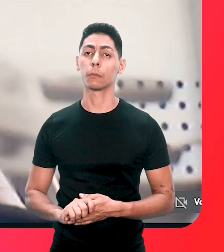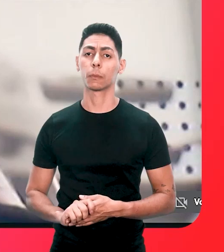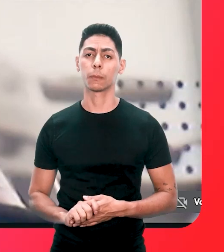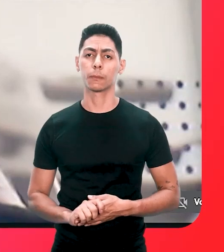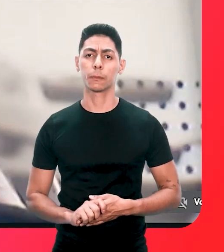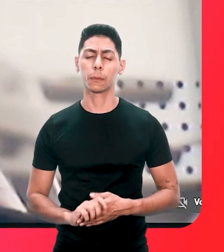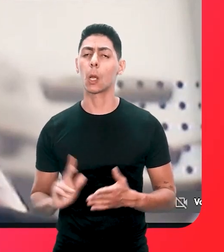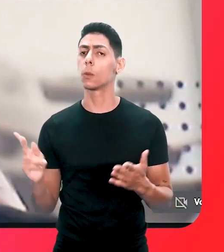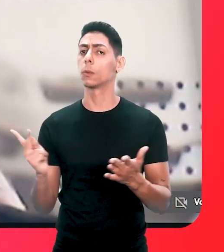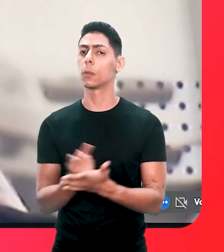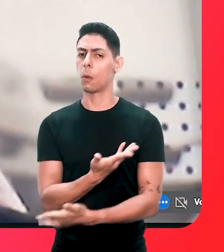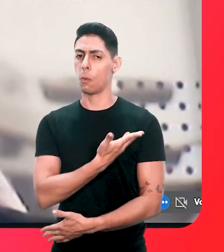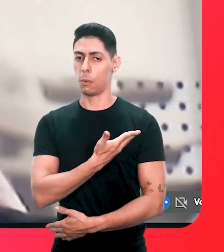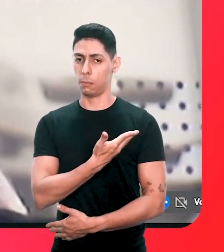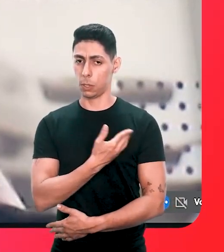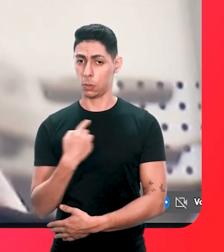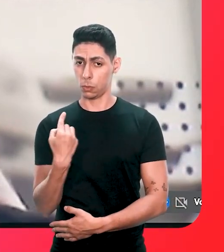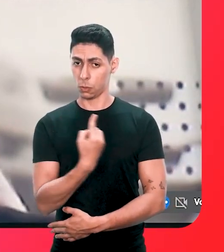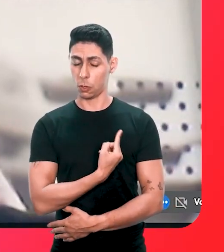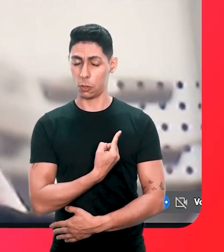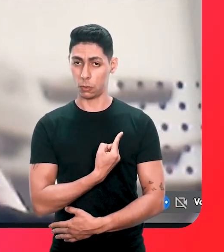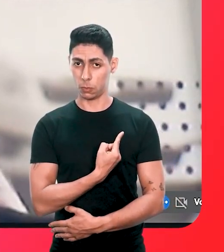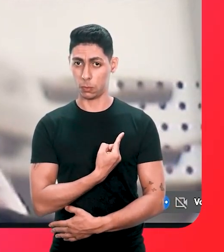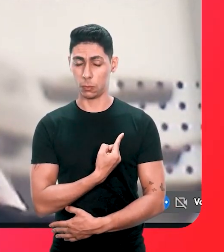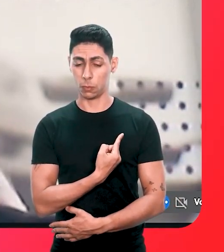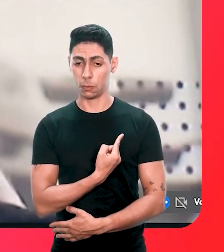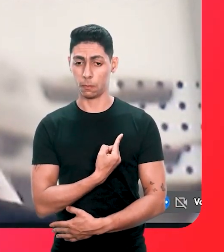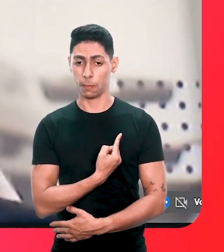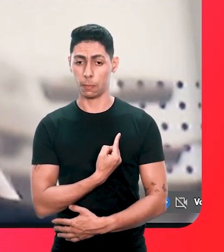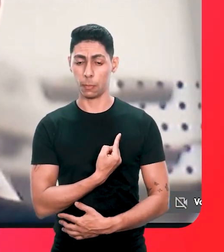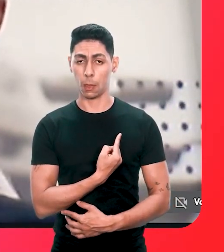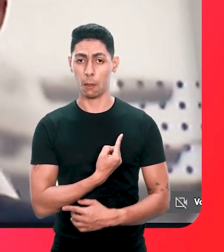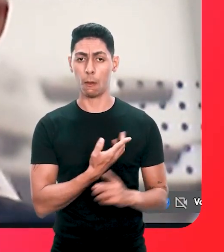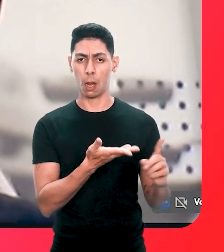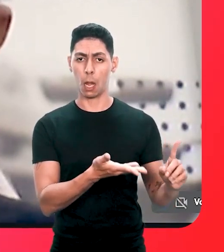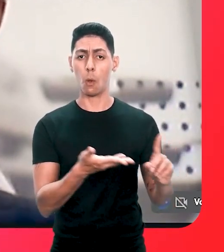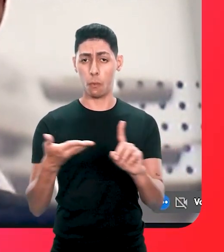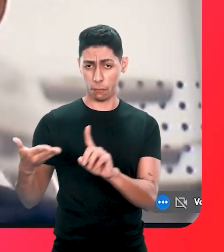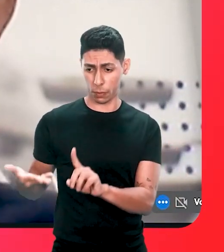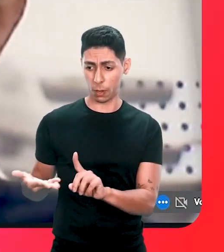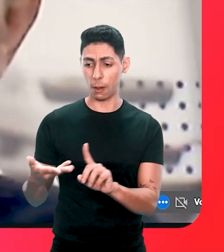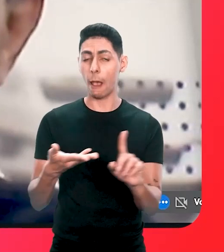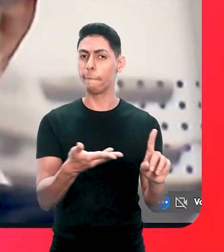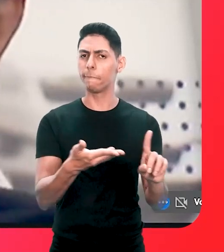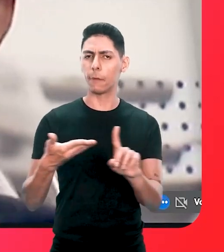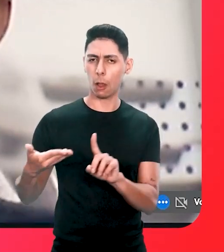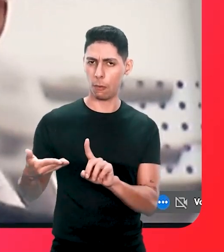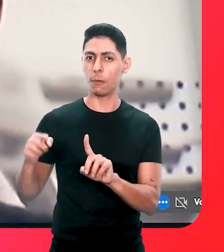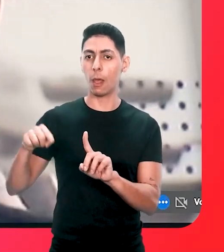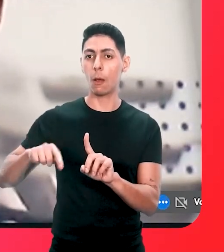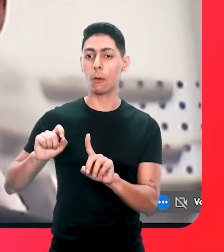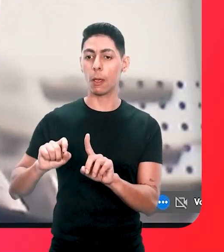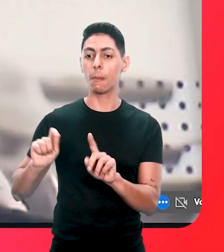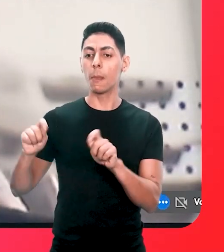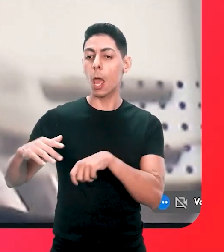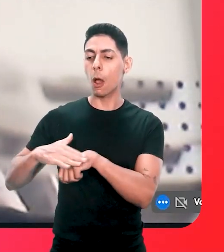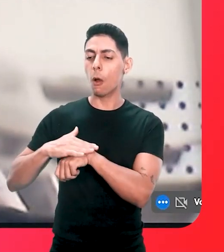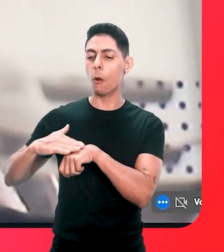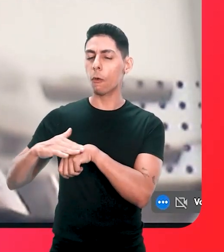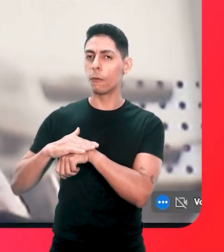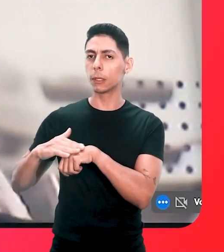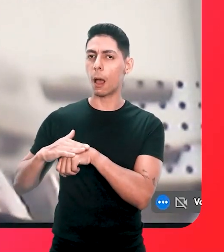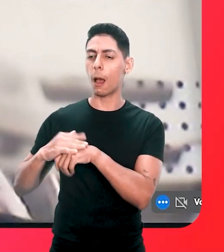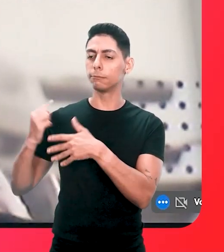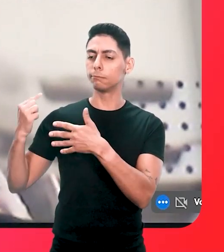nosso foi convidado, e era, né, para deixar assim, foi convidado mesmo, para conversar sobre